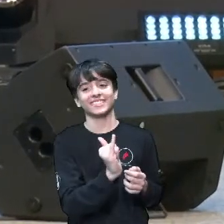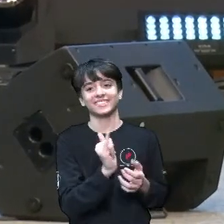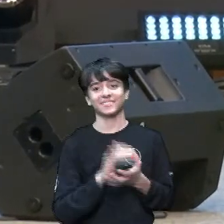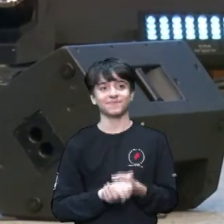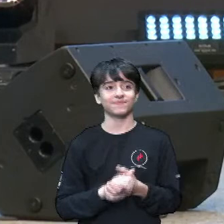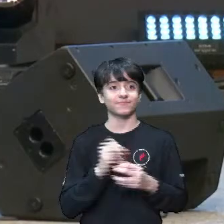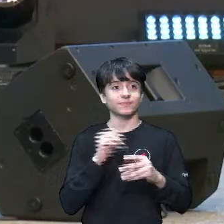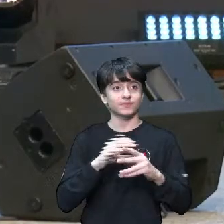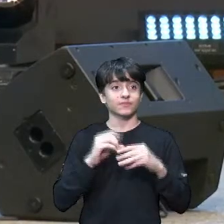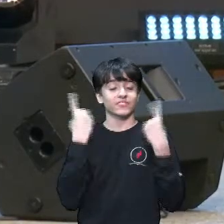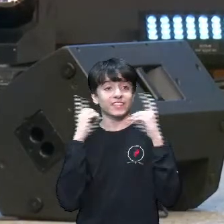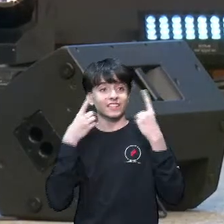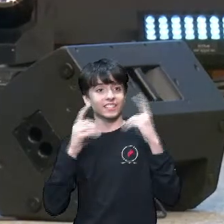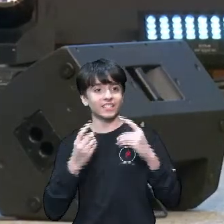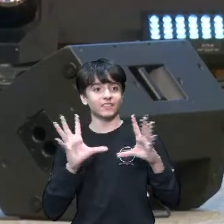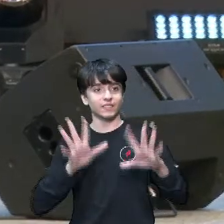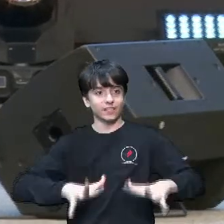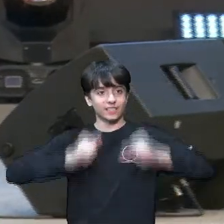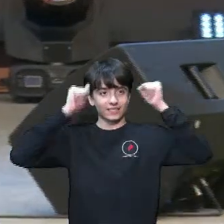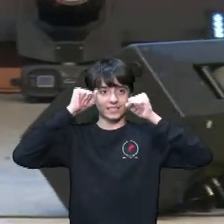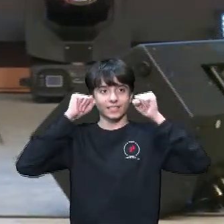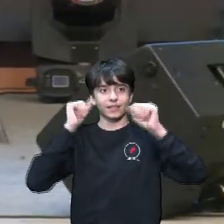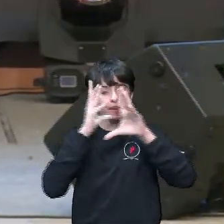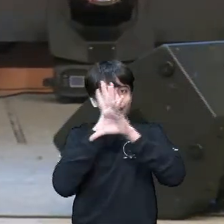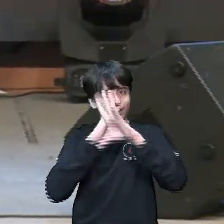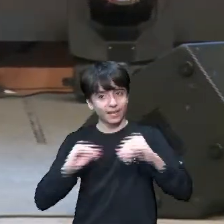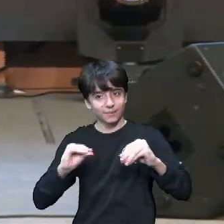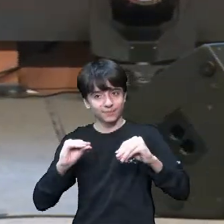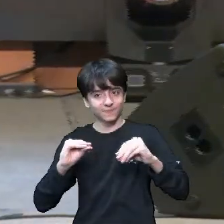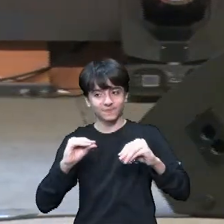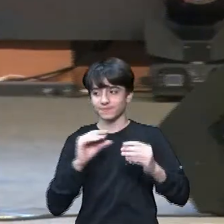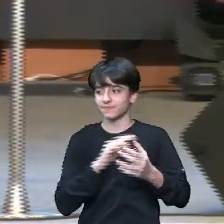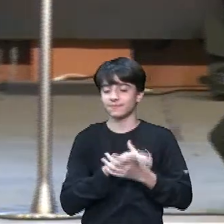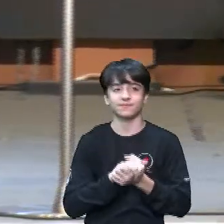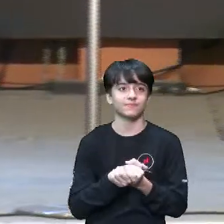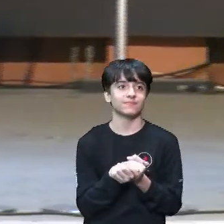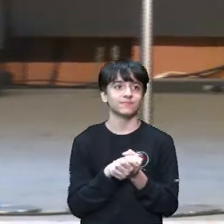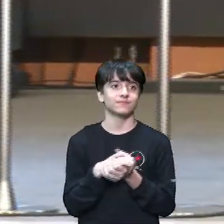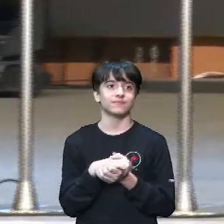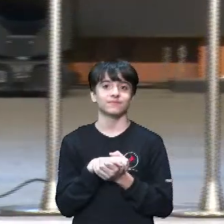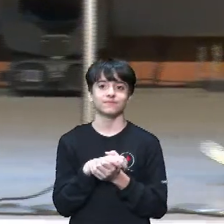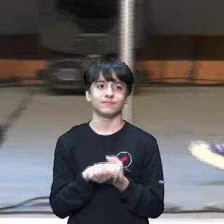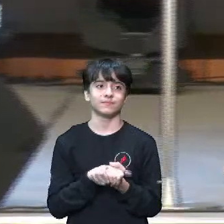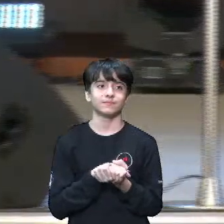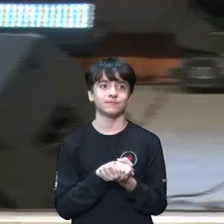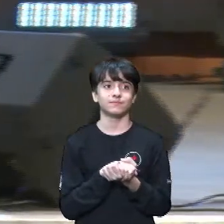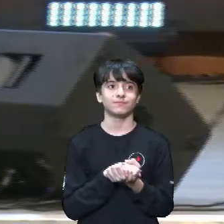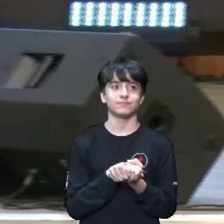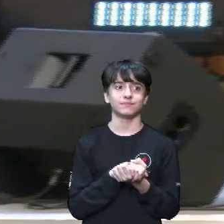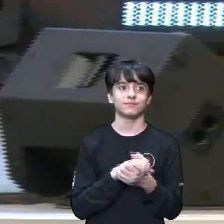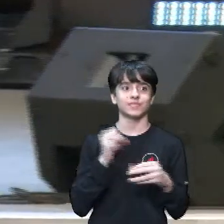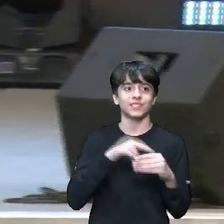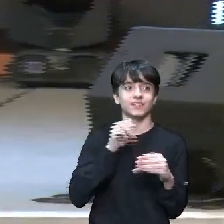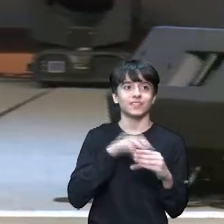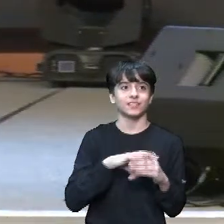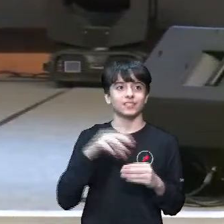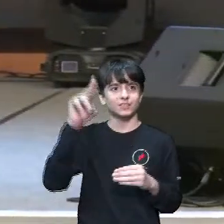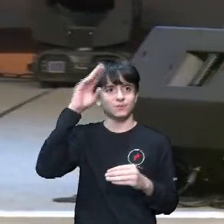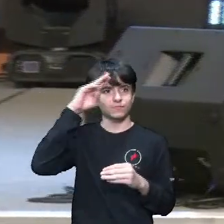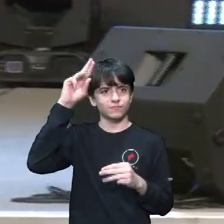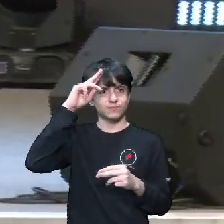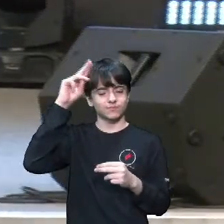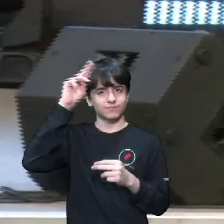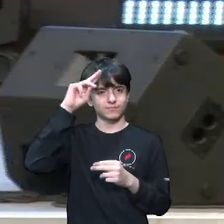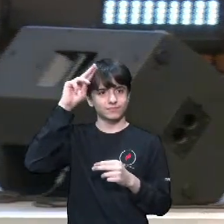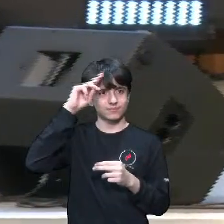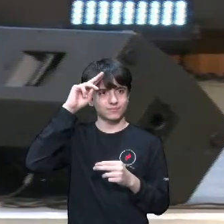uma praga. A oferta, as ofertas de Cornélio. Deus mandou um homem,